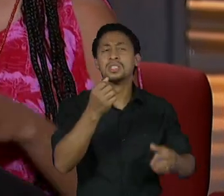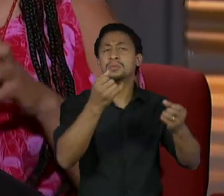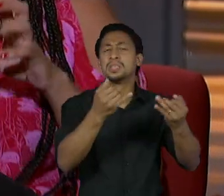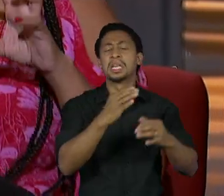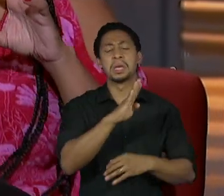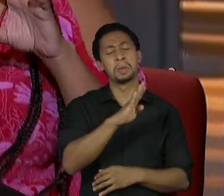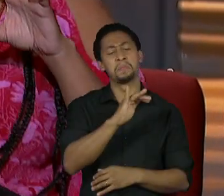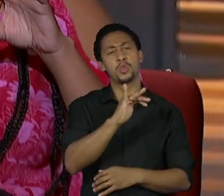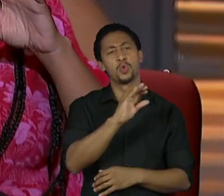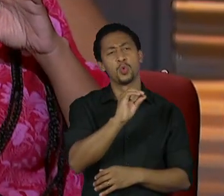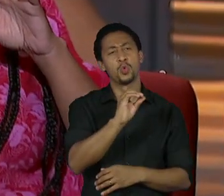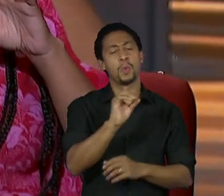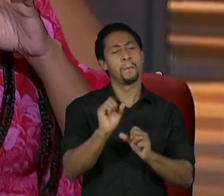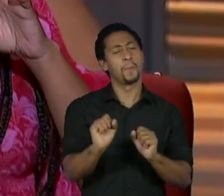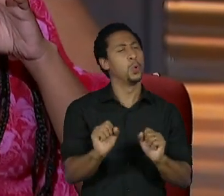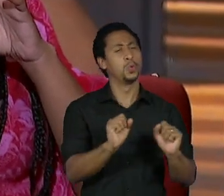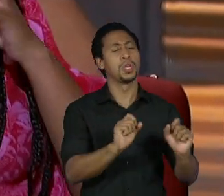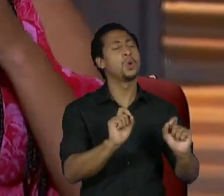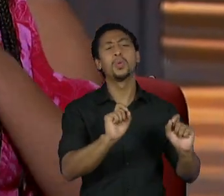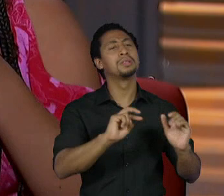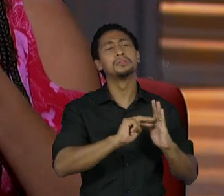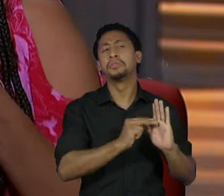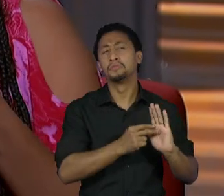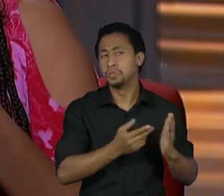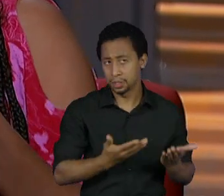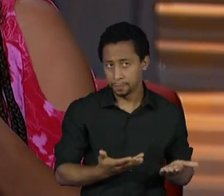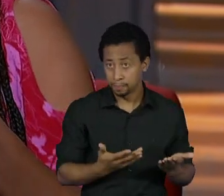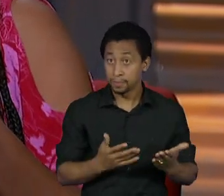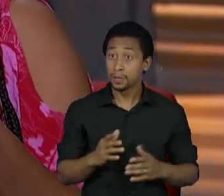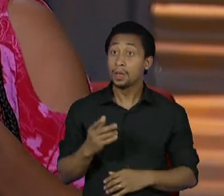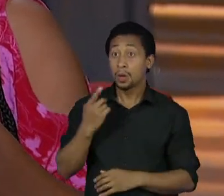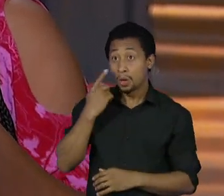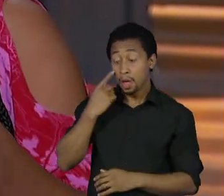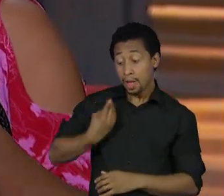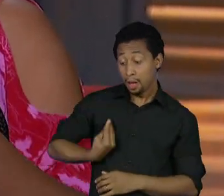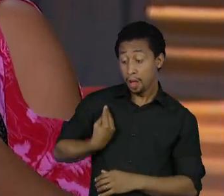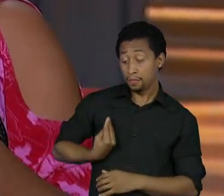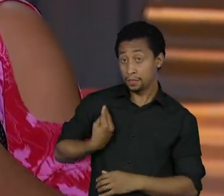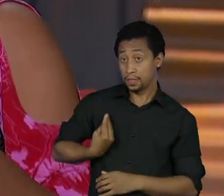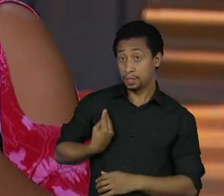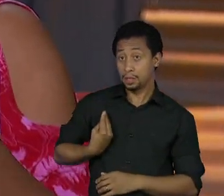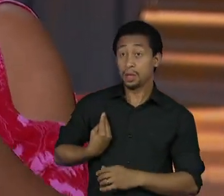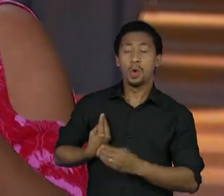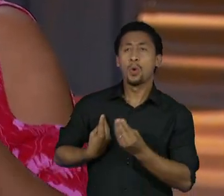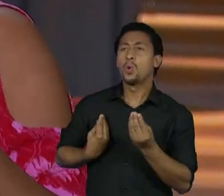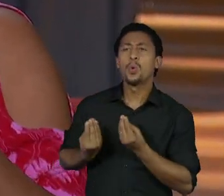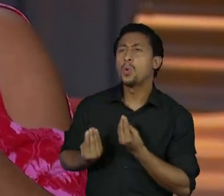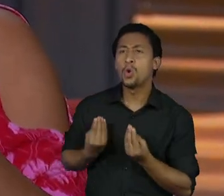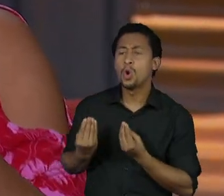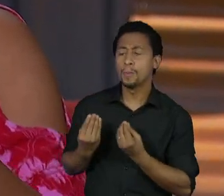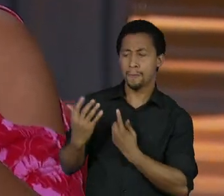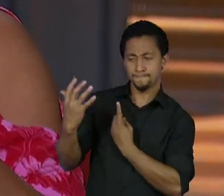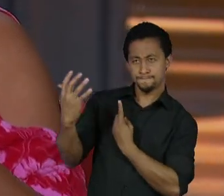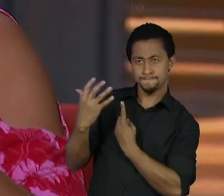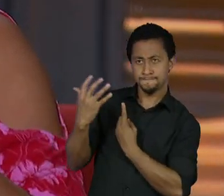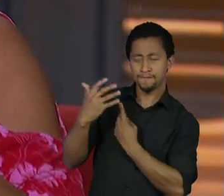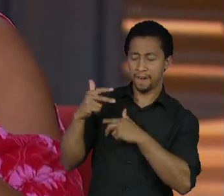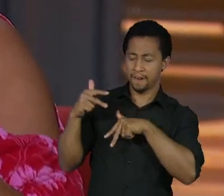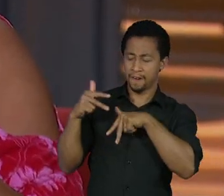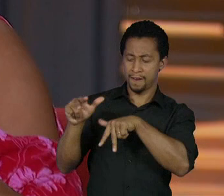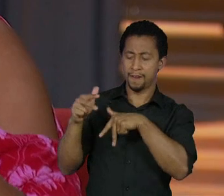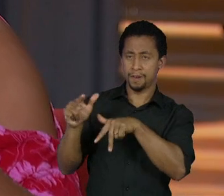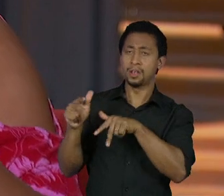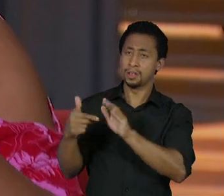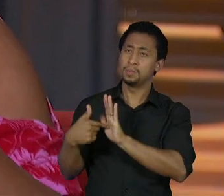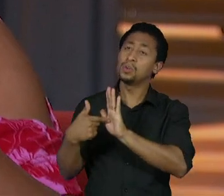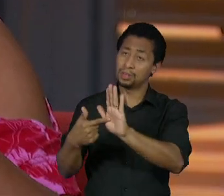é a forma como a nossa vida, de certa forma, ela é controlada. Né? Eu falo do biopoder, da biopolítica, por conta da necropolítica do